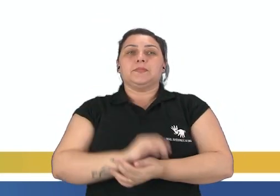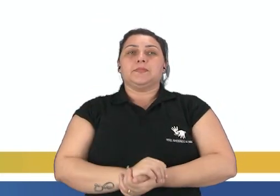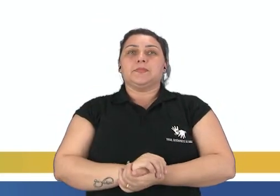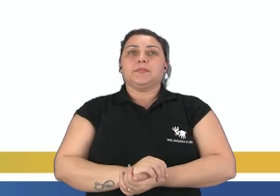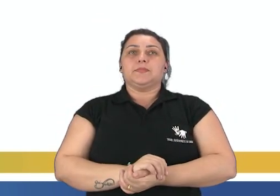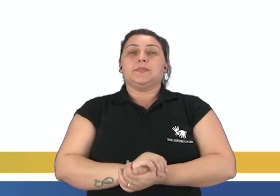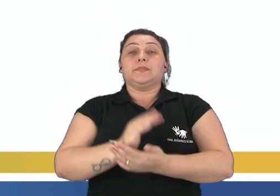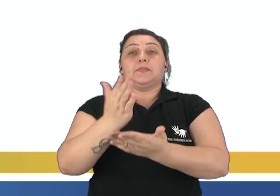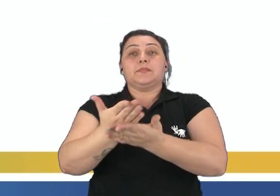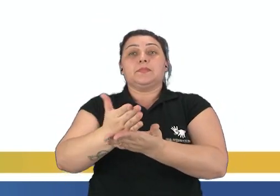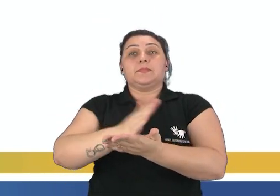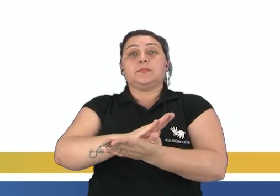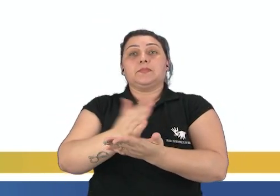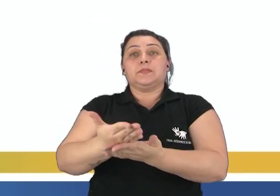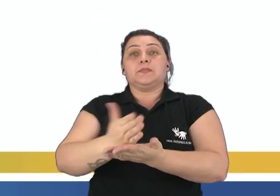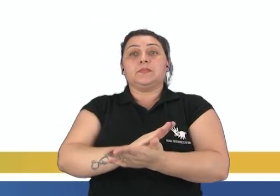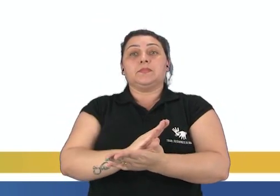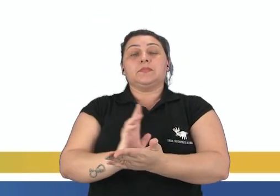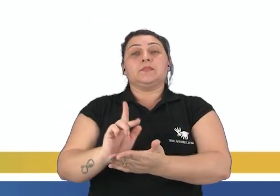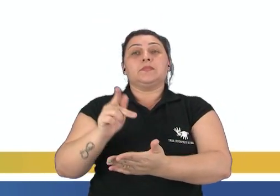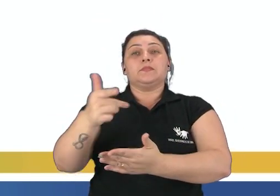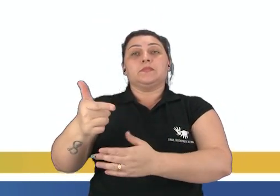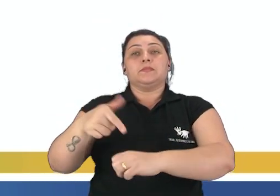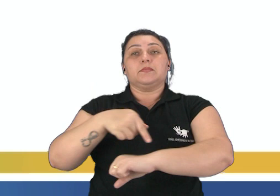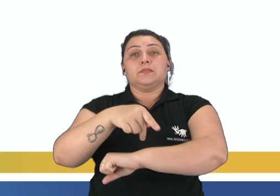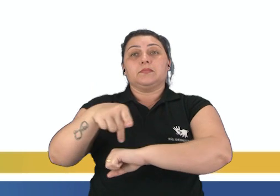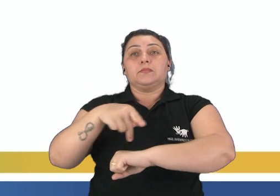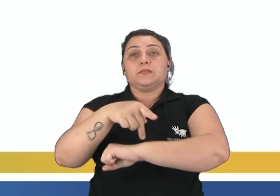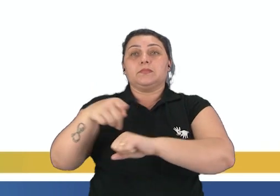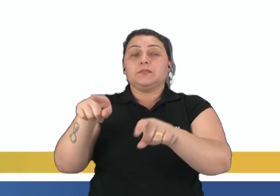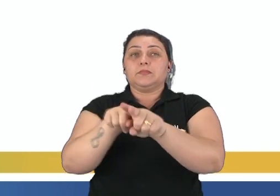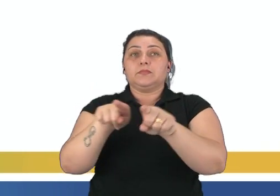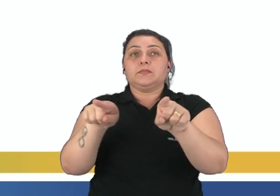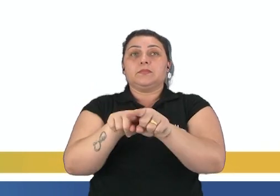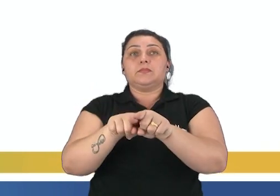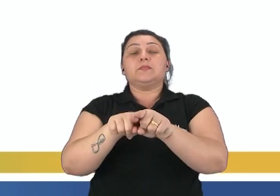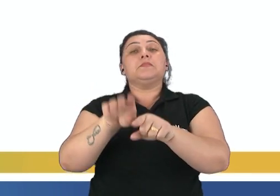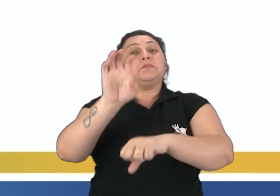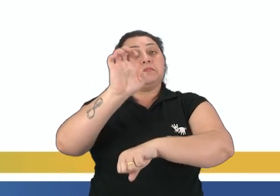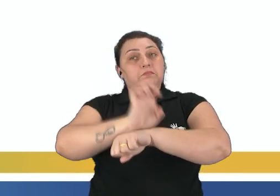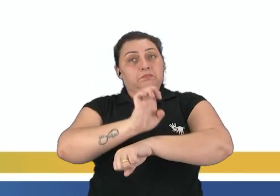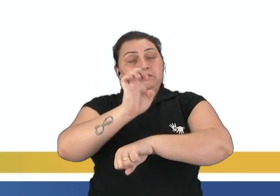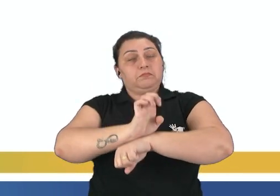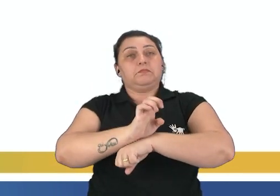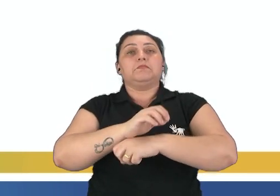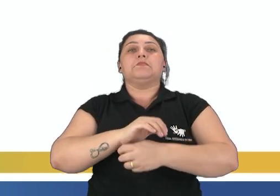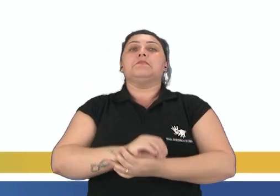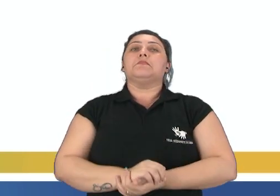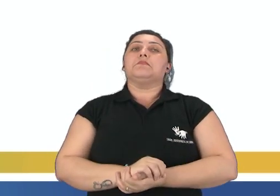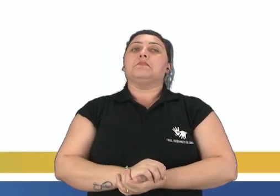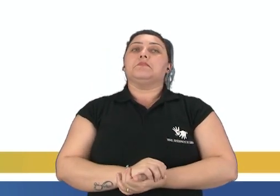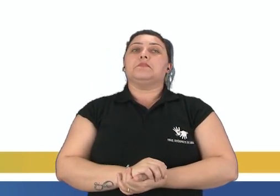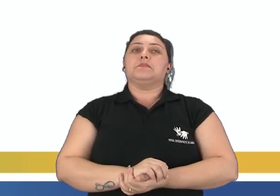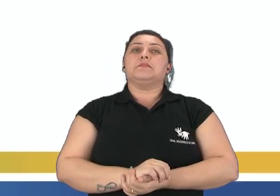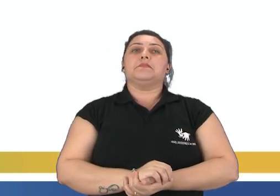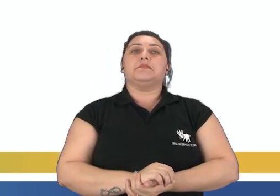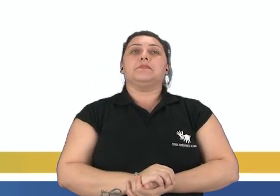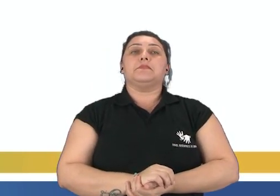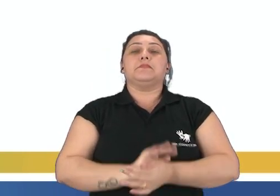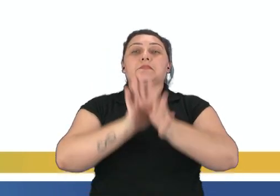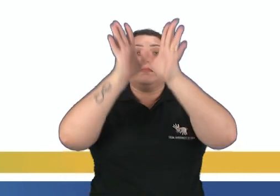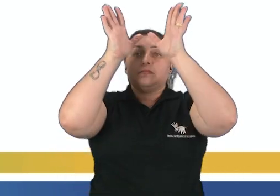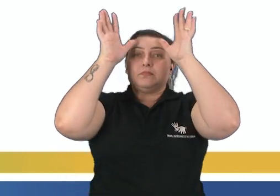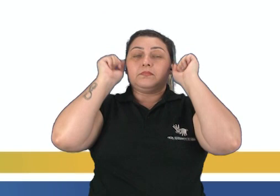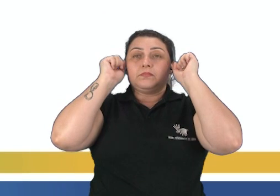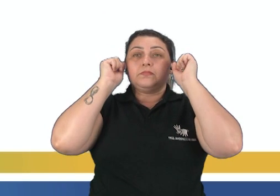faz fronteira com outros países também, né? Com outros estados e com outros países. O Acre